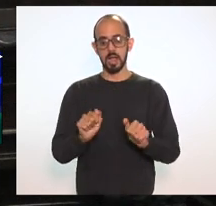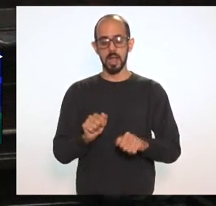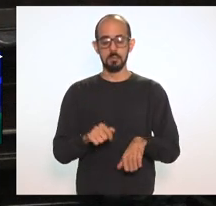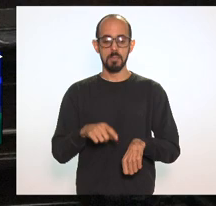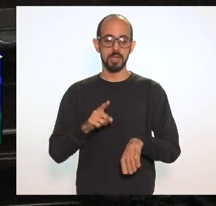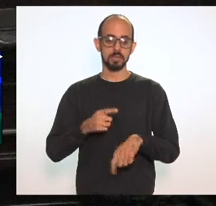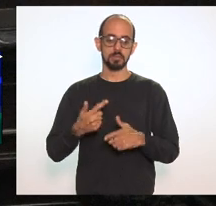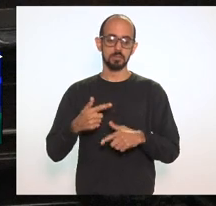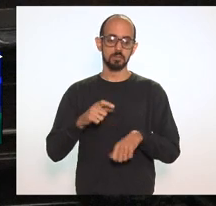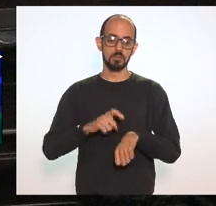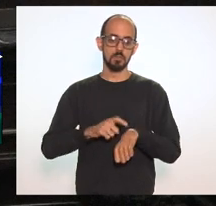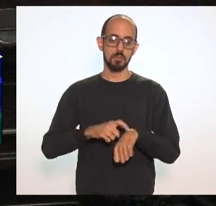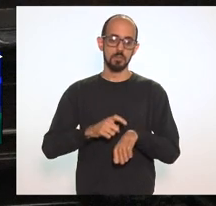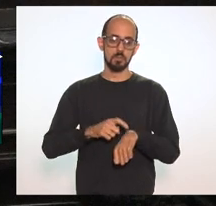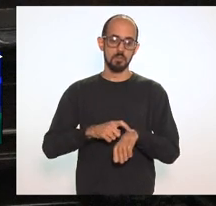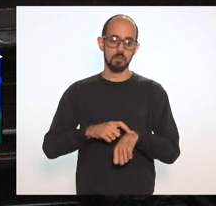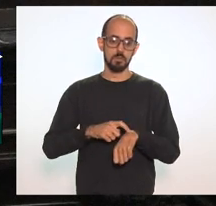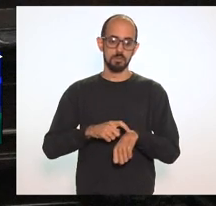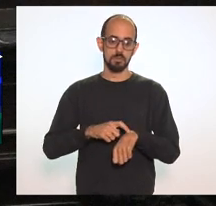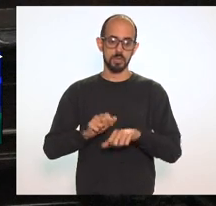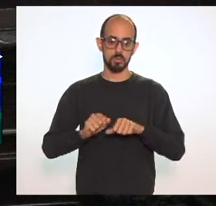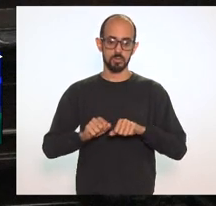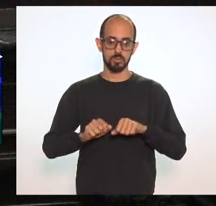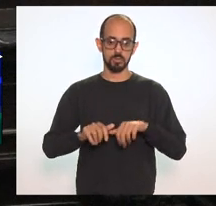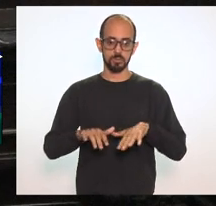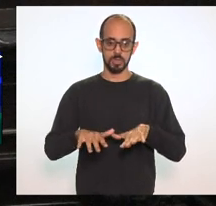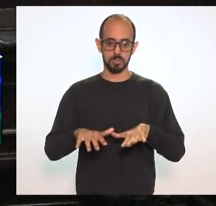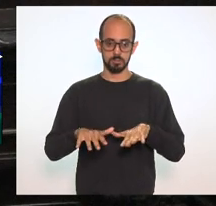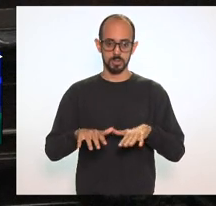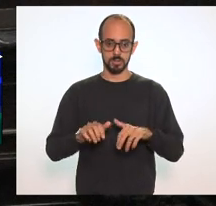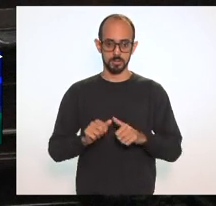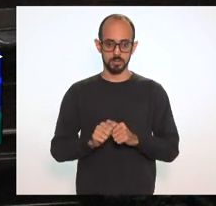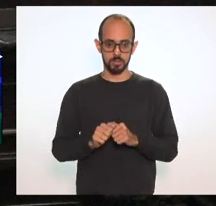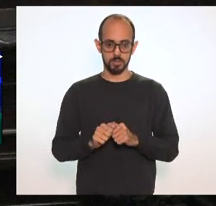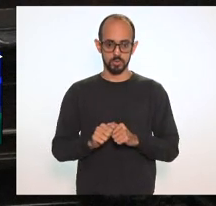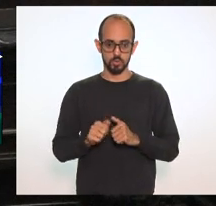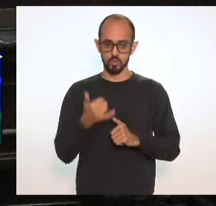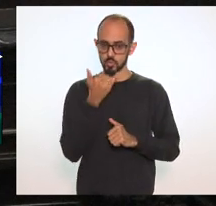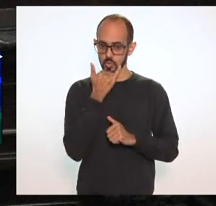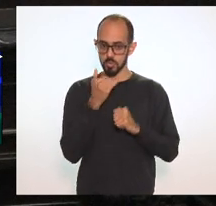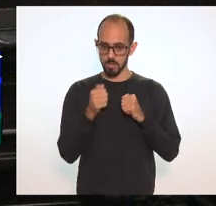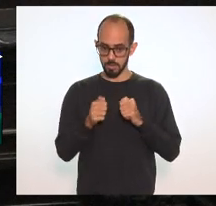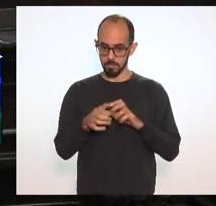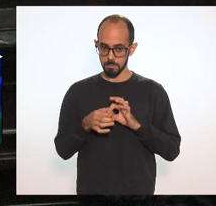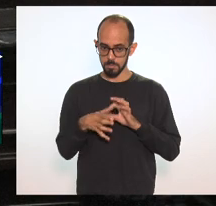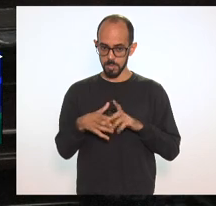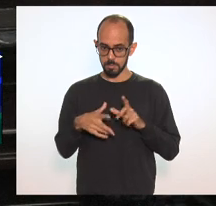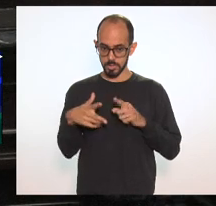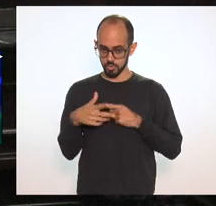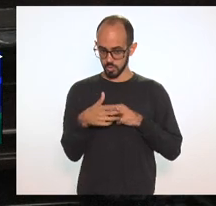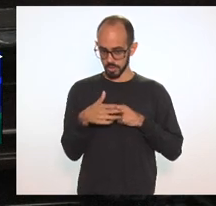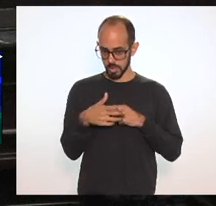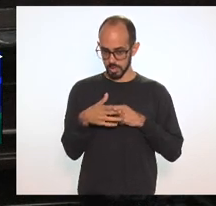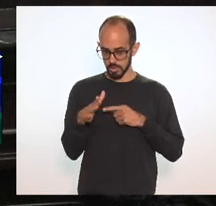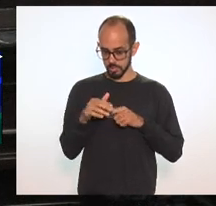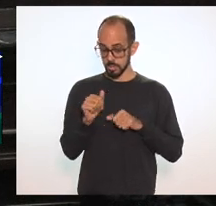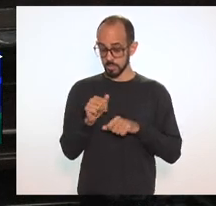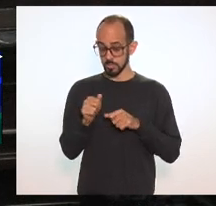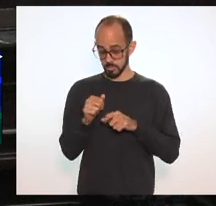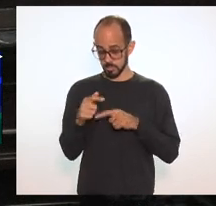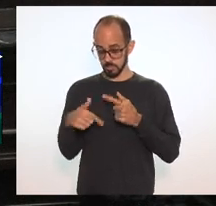calamidade E aí é por causa do Instagram me permite a parte já permite o deputado só um